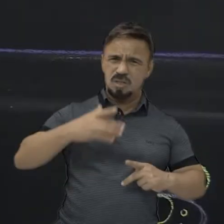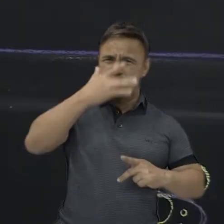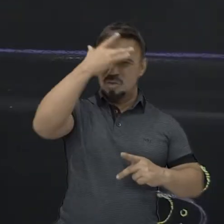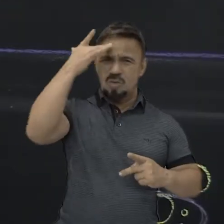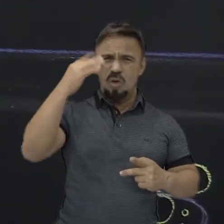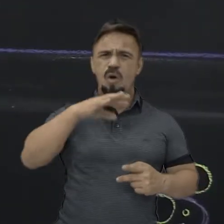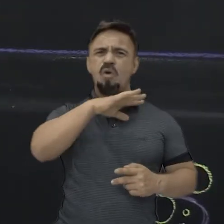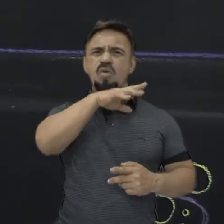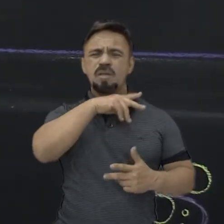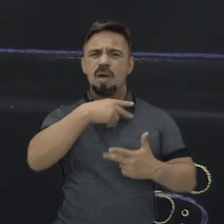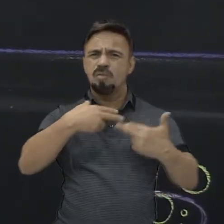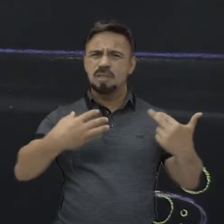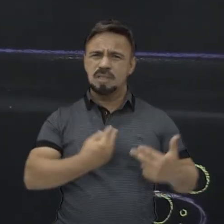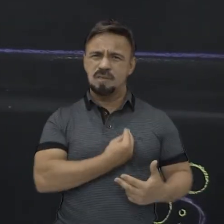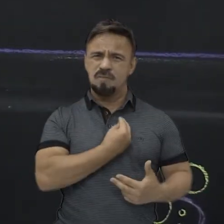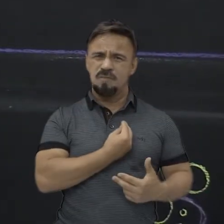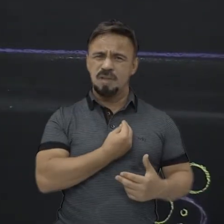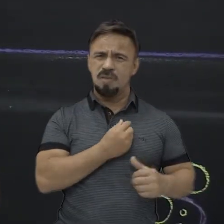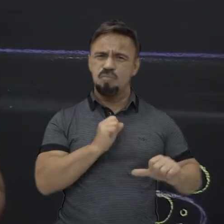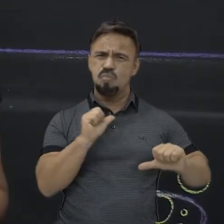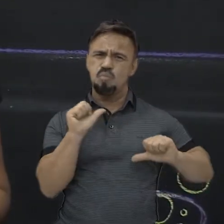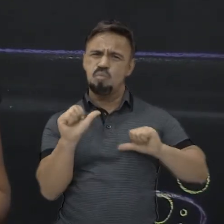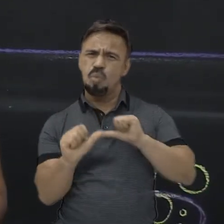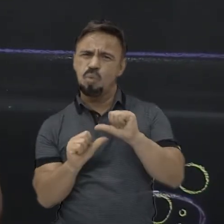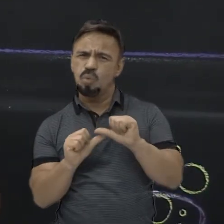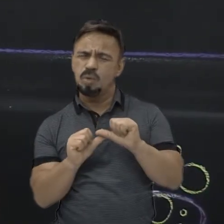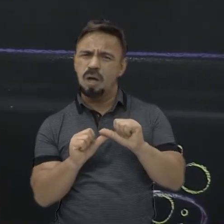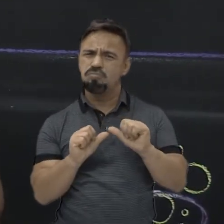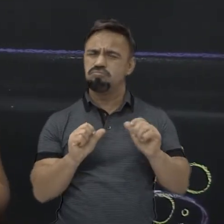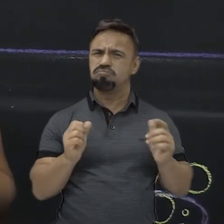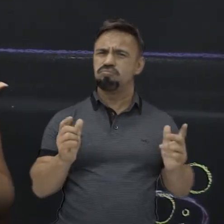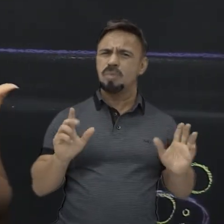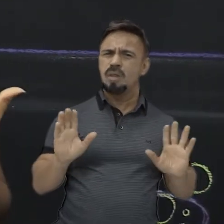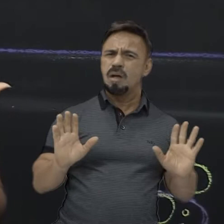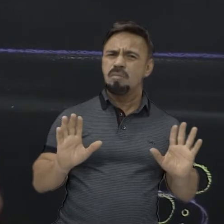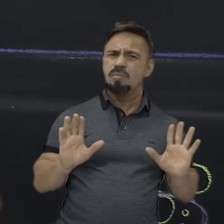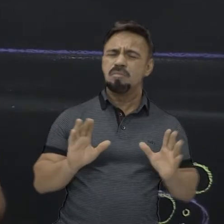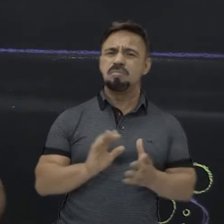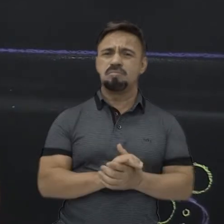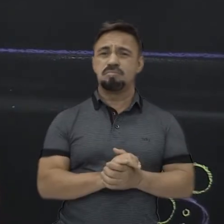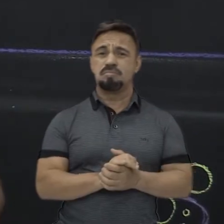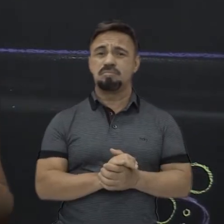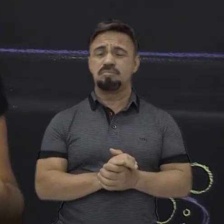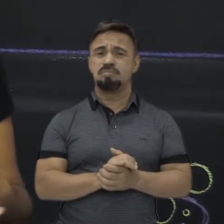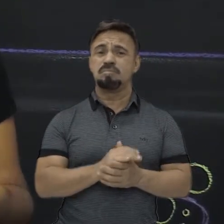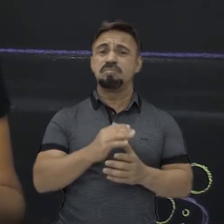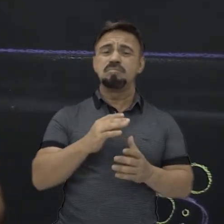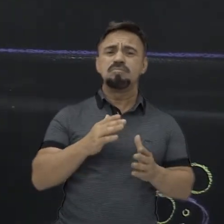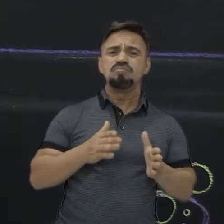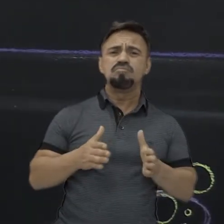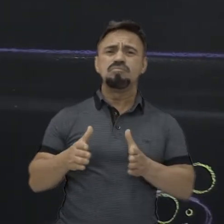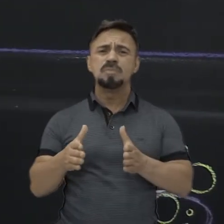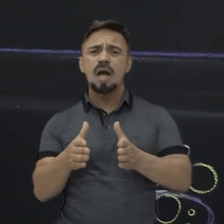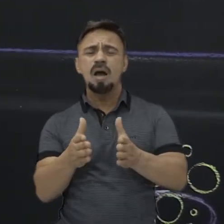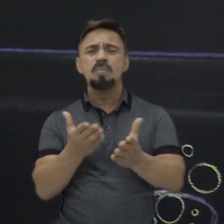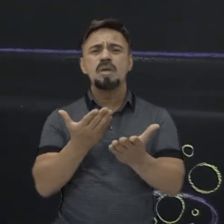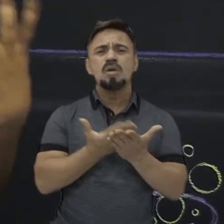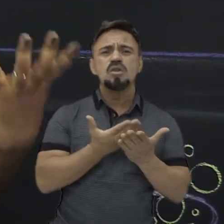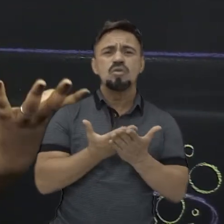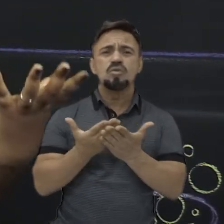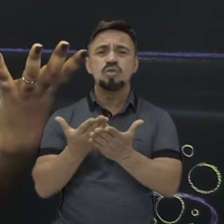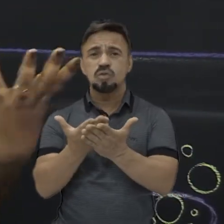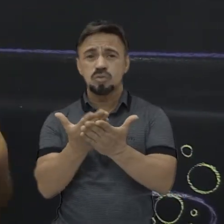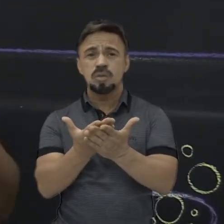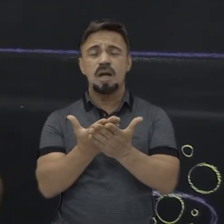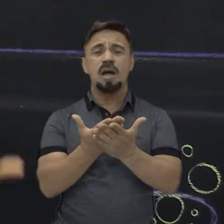Será que não acontecem algumas coisas que promovem algumas mudanças? E esses foram os caminhos para que se chegasse à